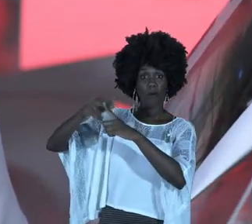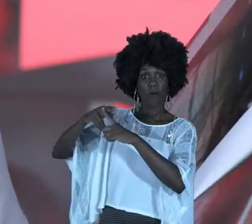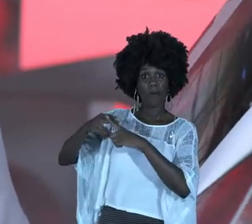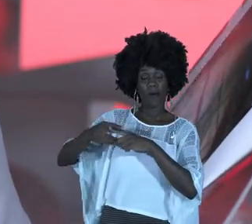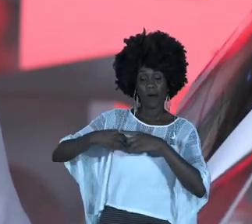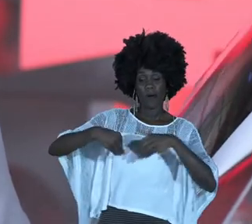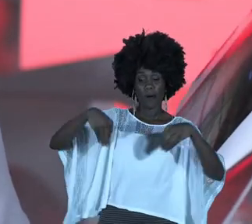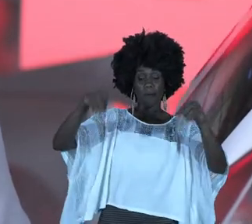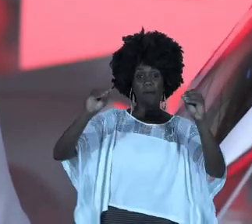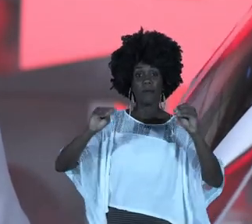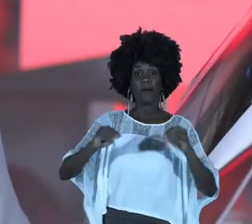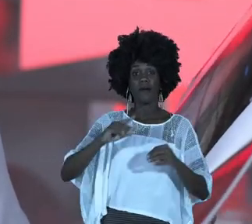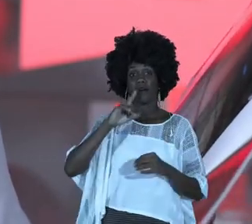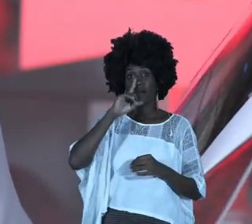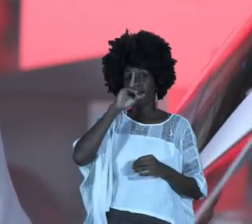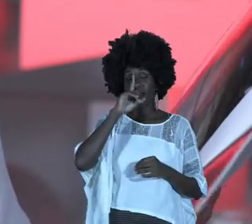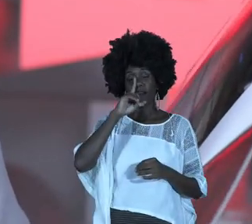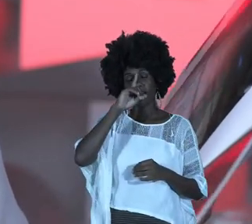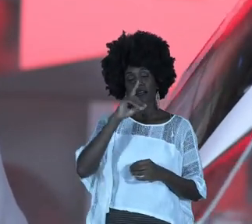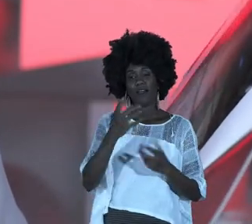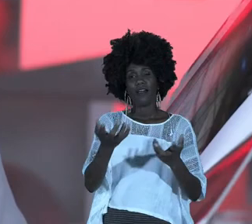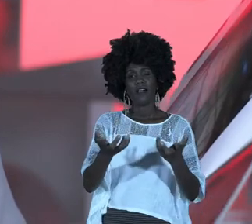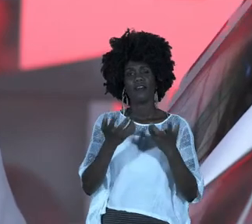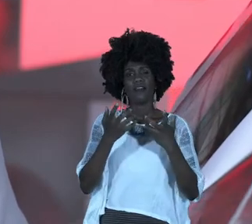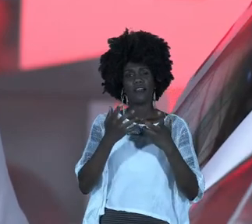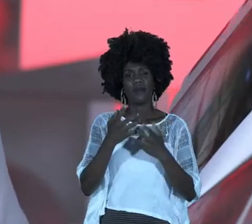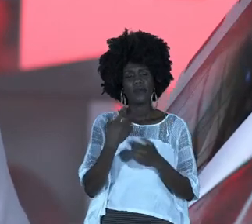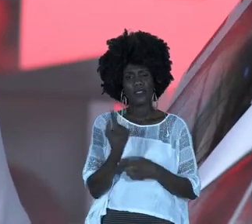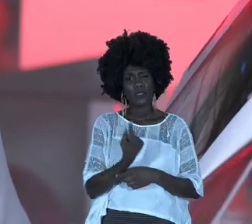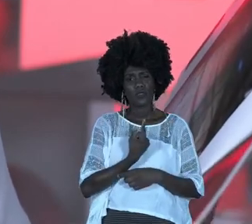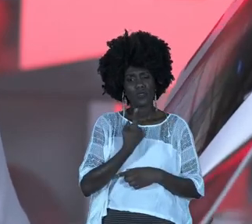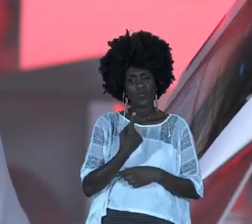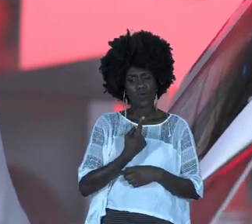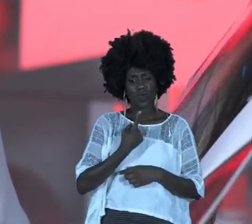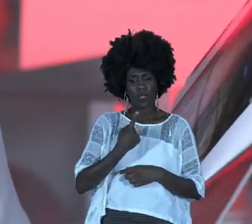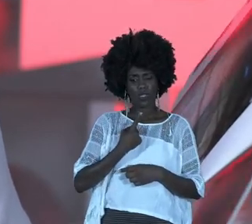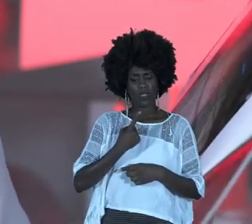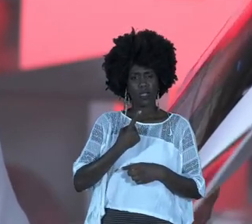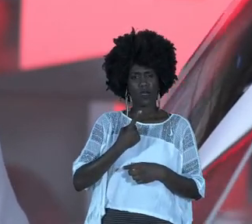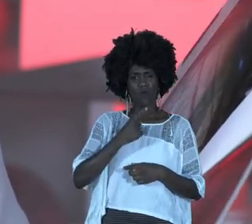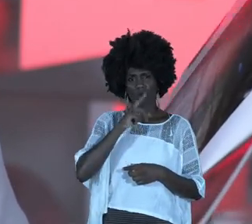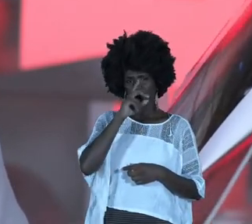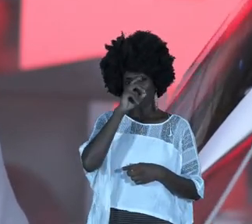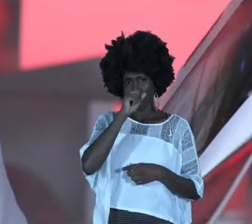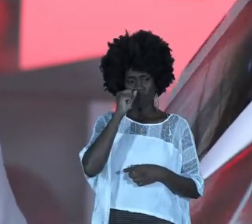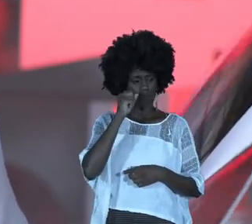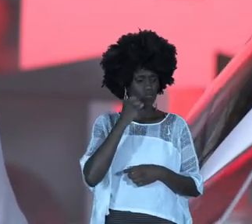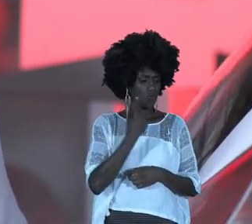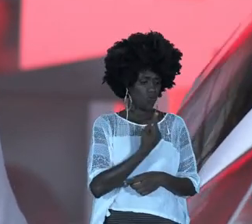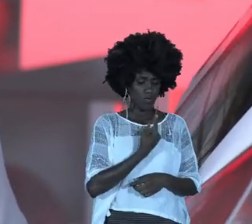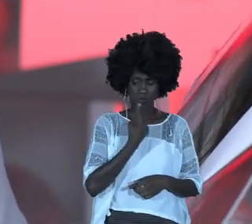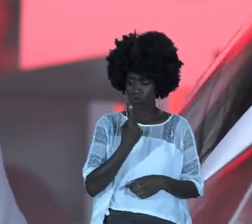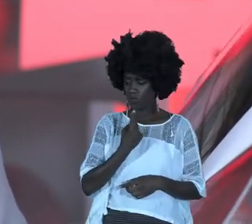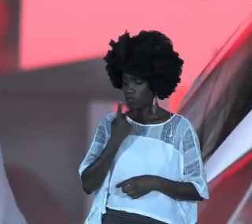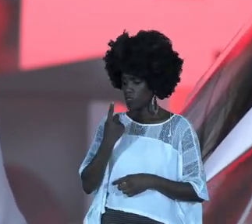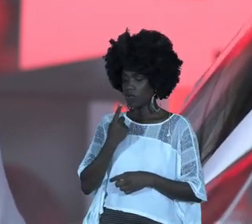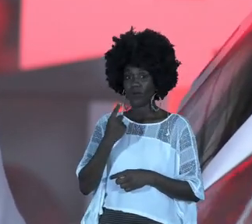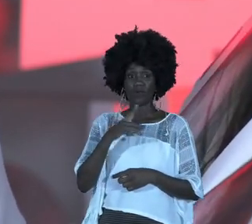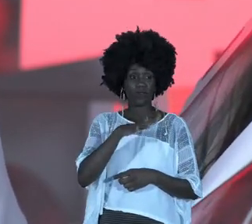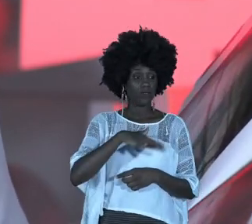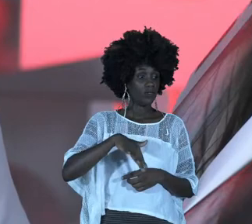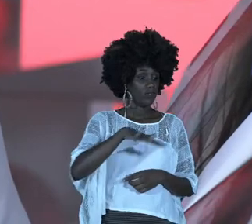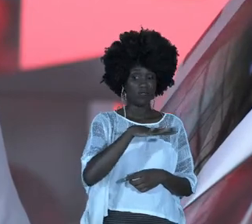perigo. Queremos a sua solidão robusta, uma solidão para todos os lados, que é exatamente o trabalho,